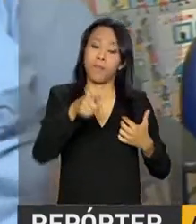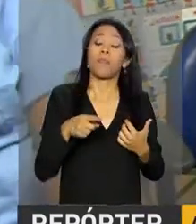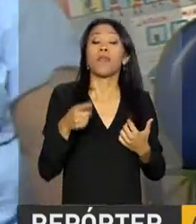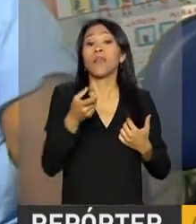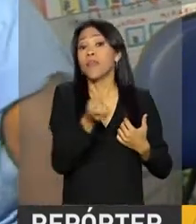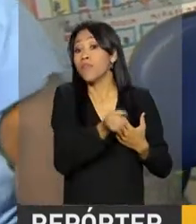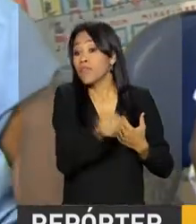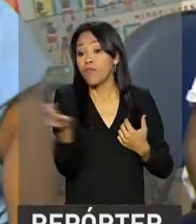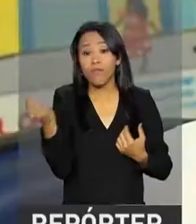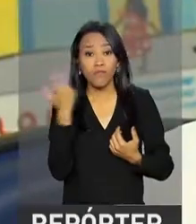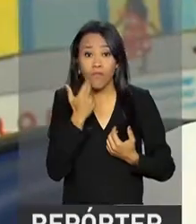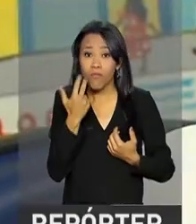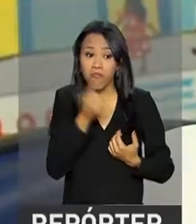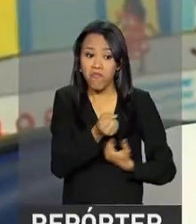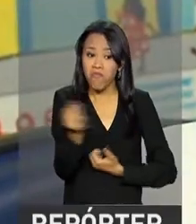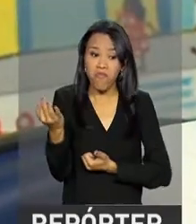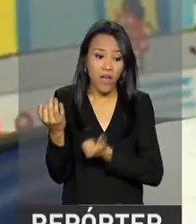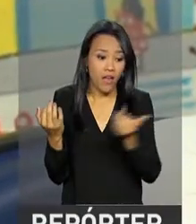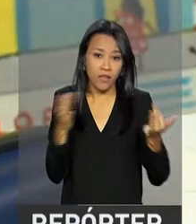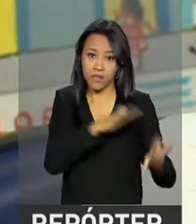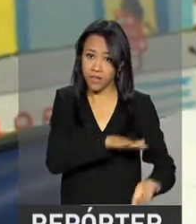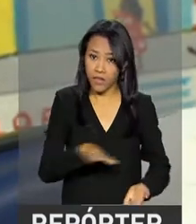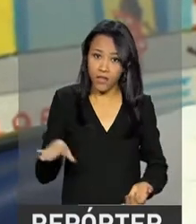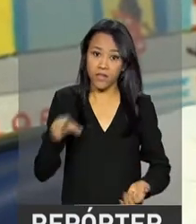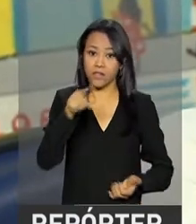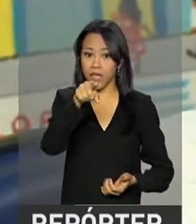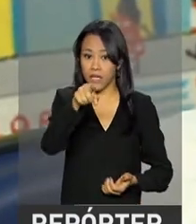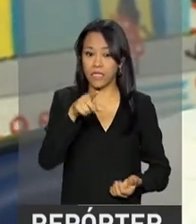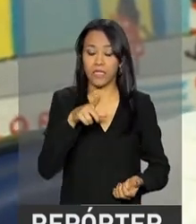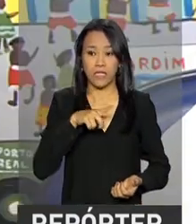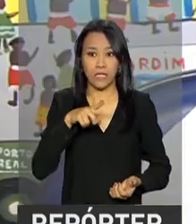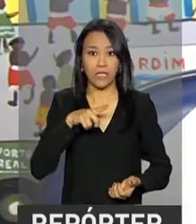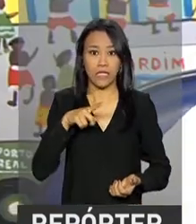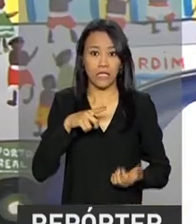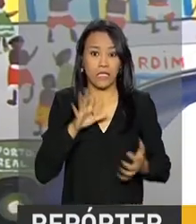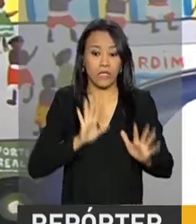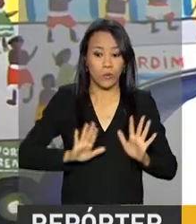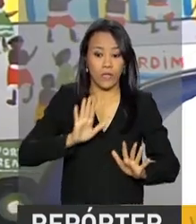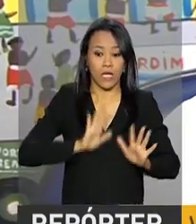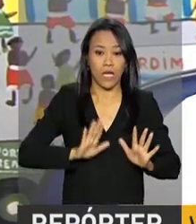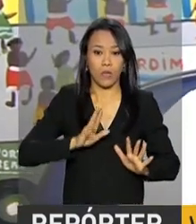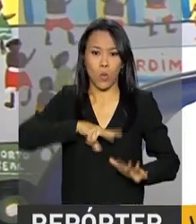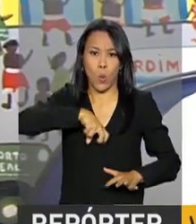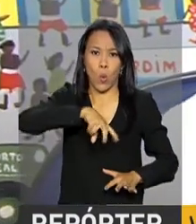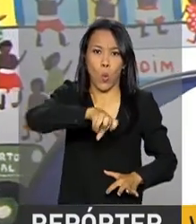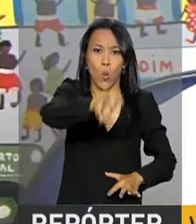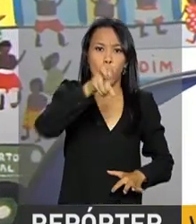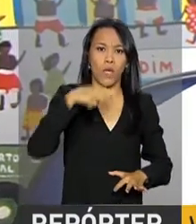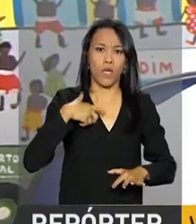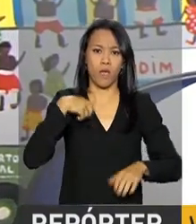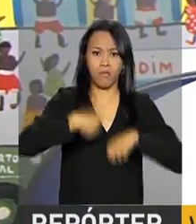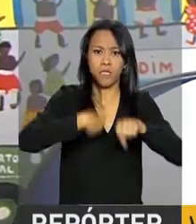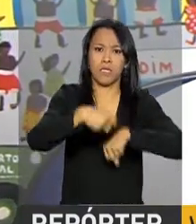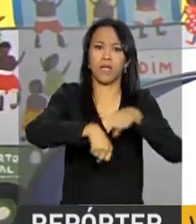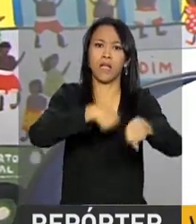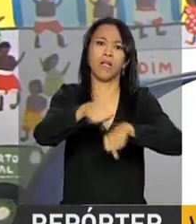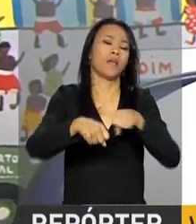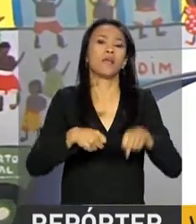muitas crianças para vítor hugo são cheias de restrições é correndo de bicicleta e